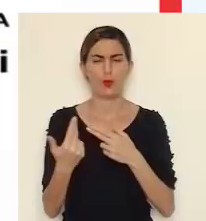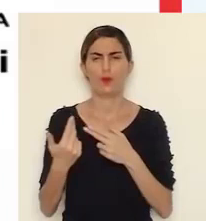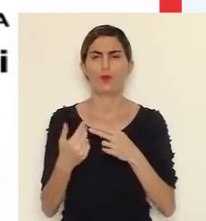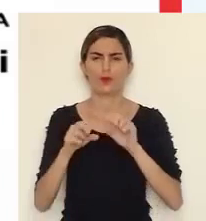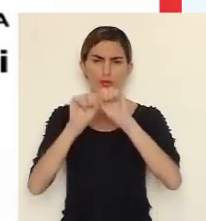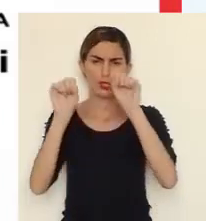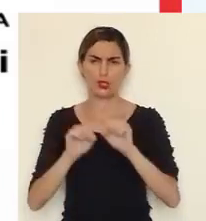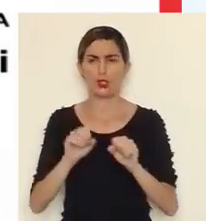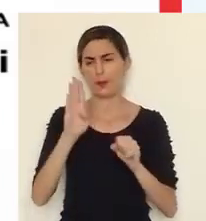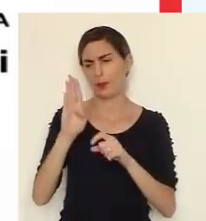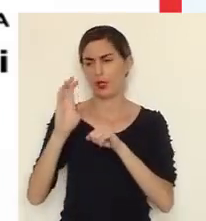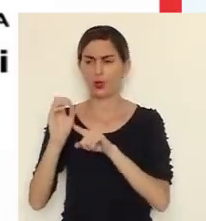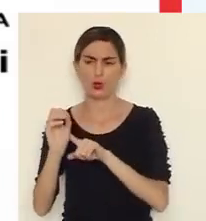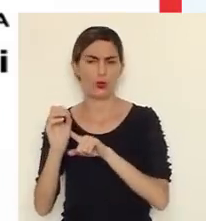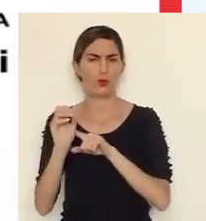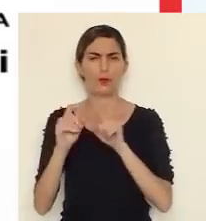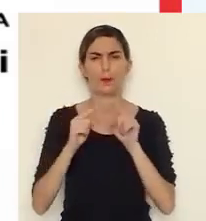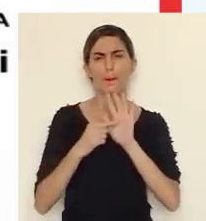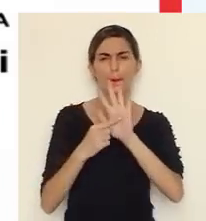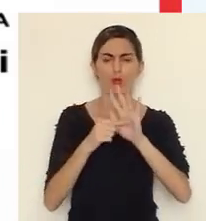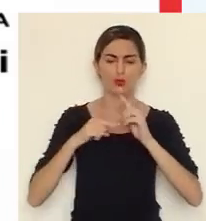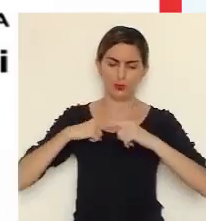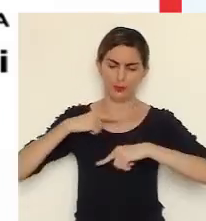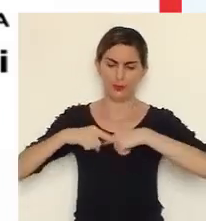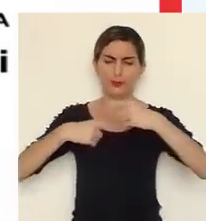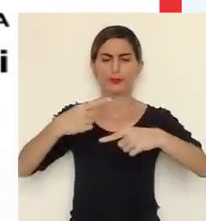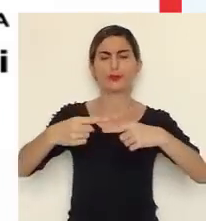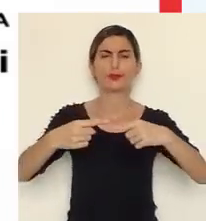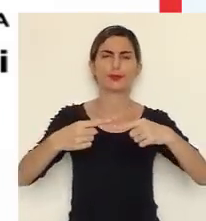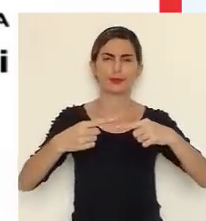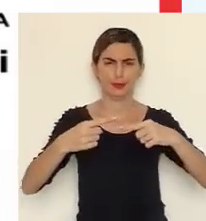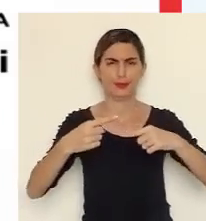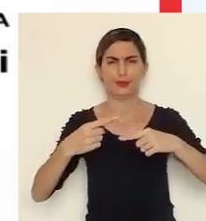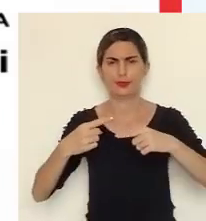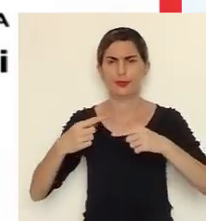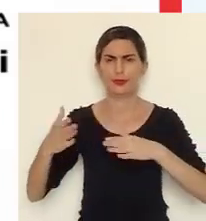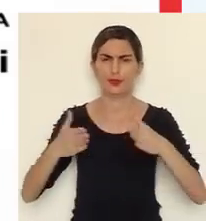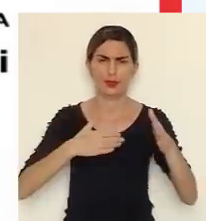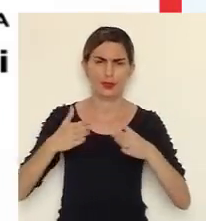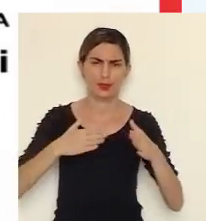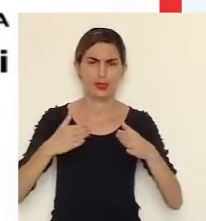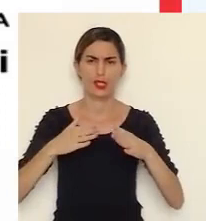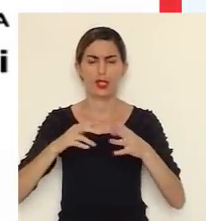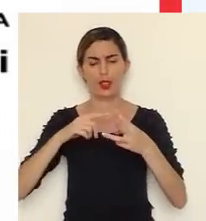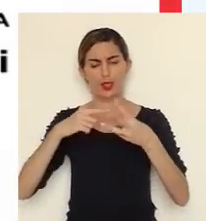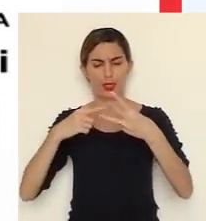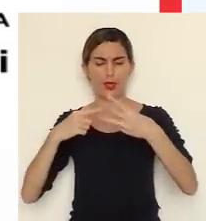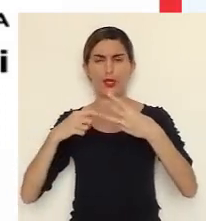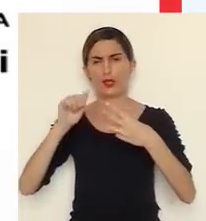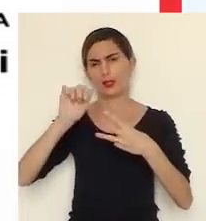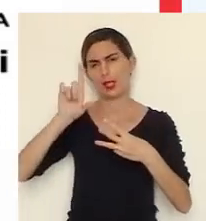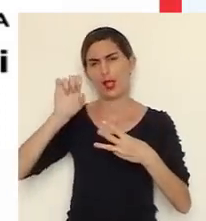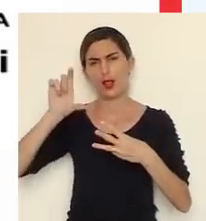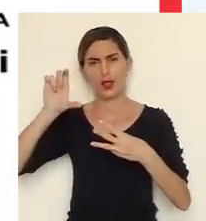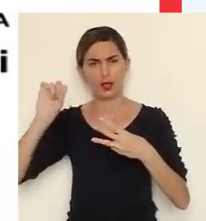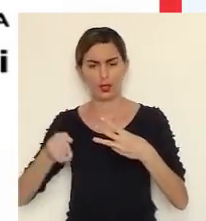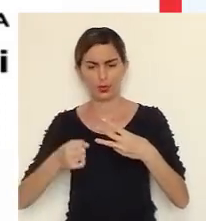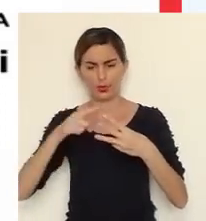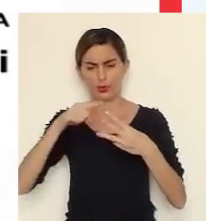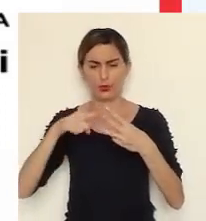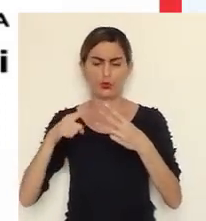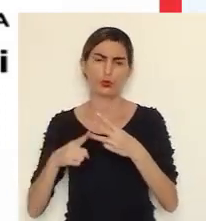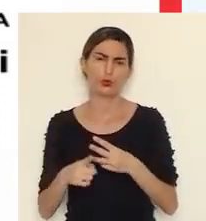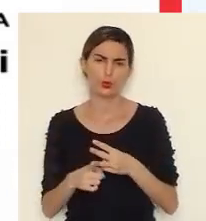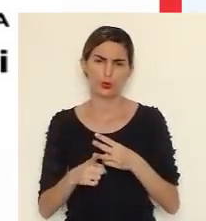mesmo. O sistema BO apresenta herança que é determinada por uma série de 3 alelos